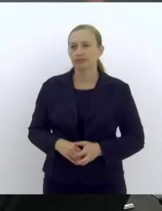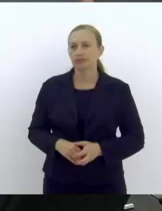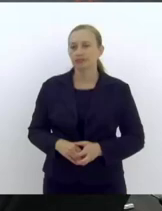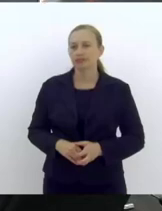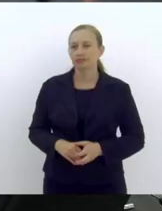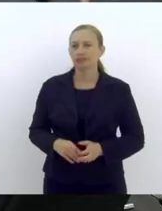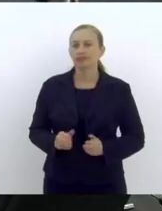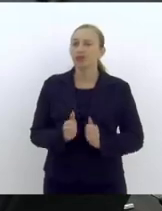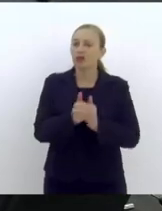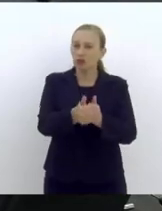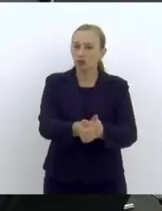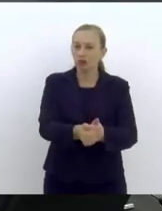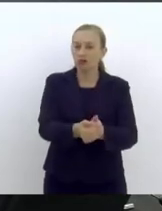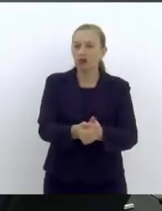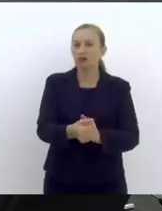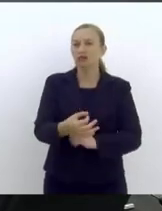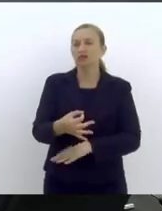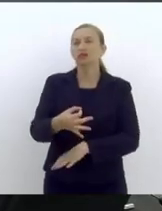acompanho